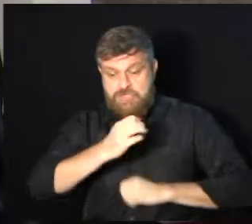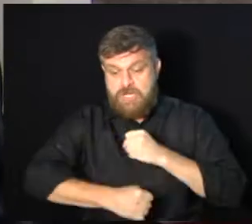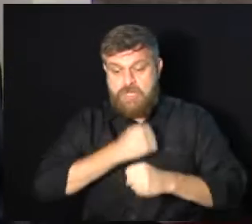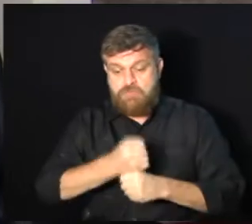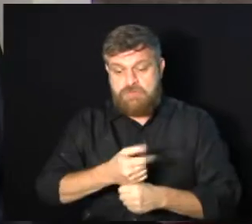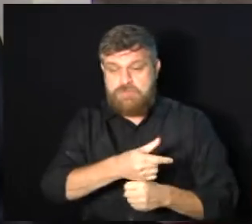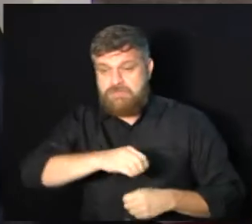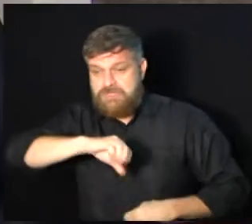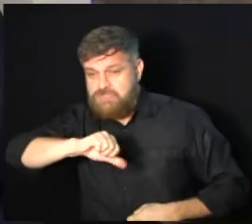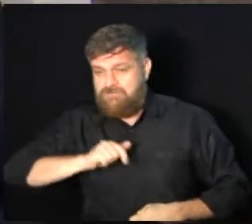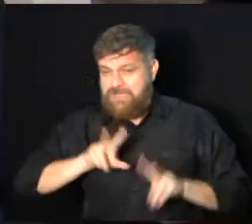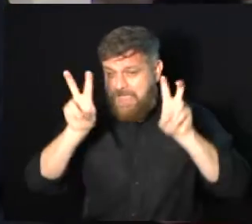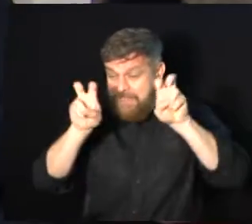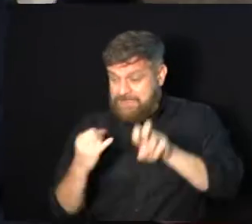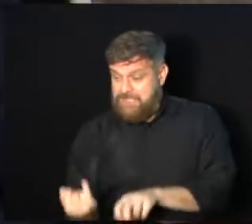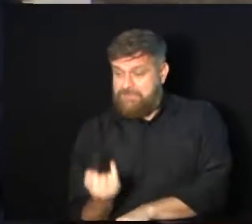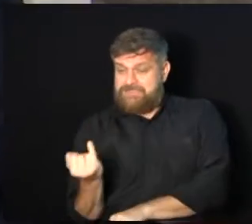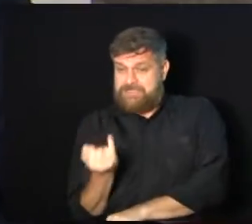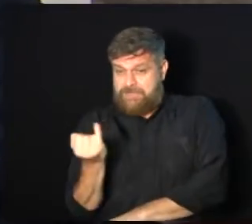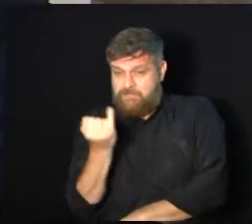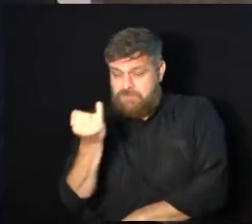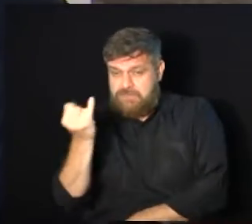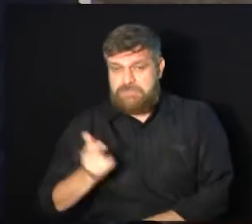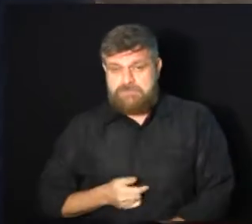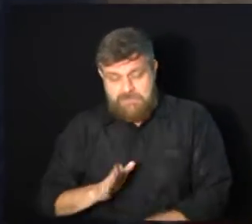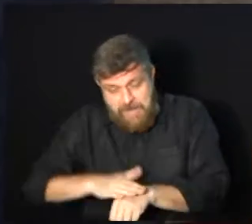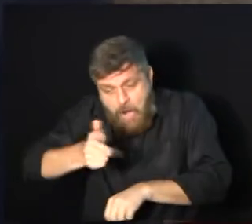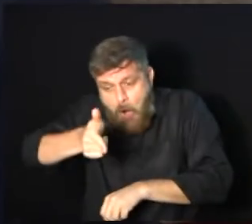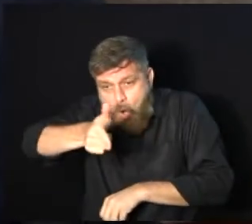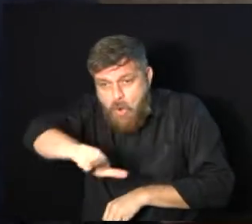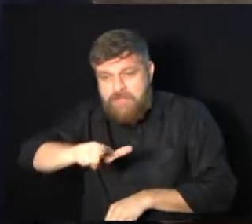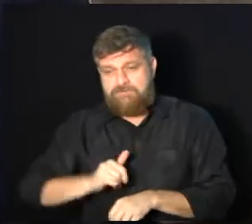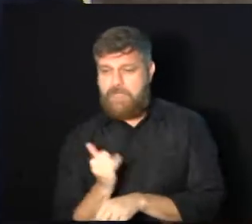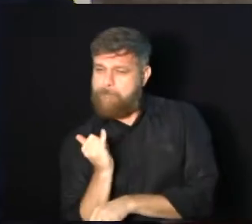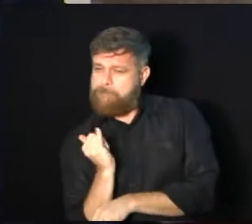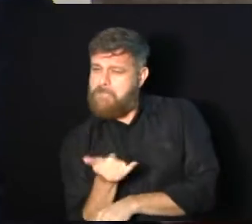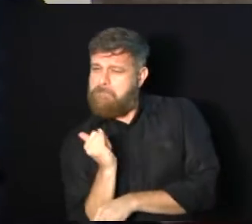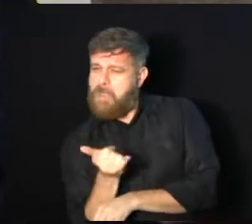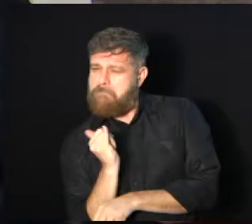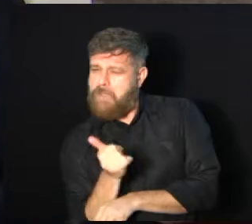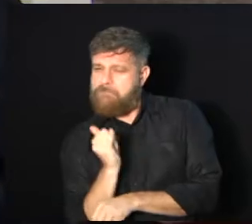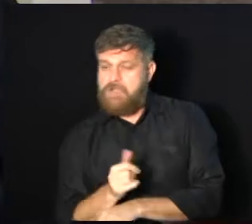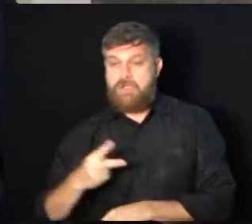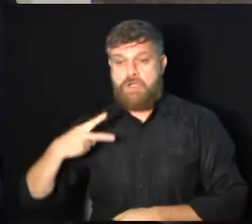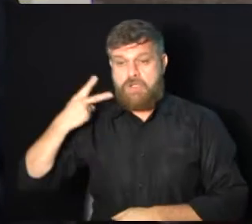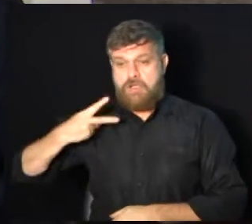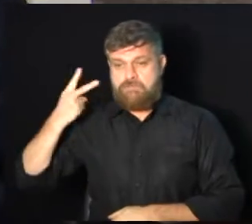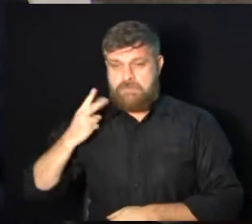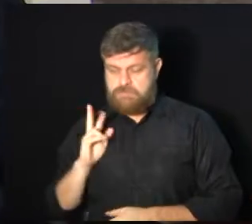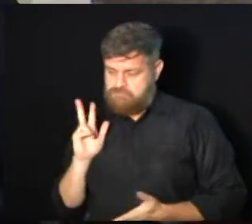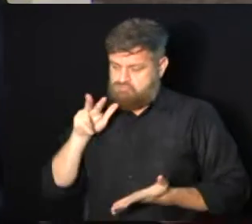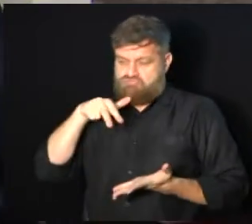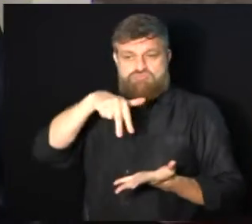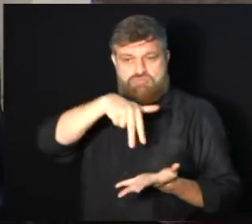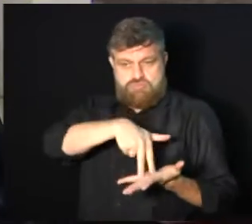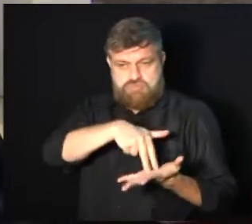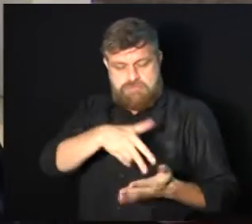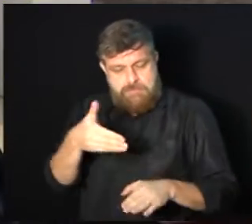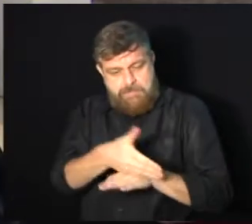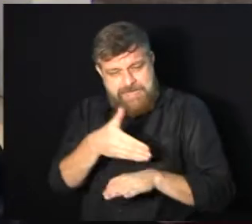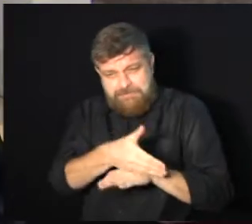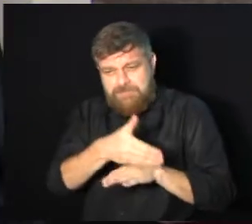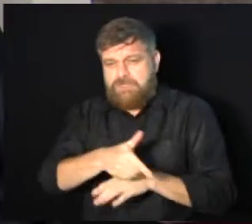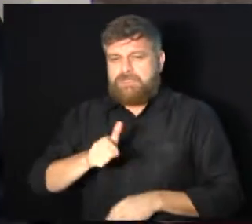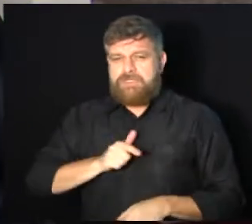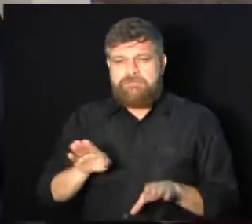2019, assuntos importantes. Mais uma vez, falar da participação dos vereadores nessa comissão.